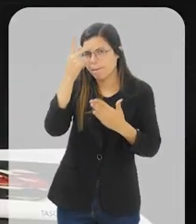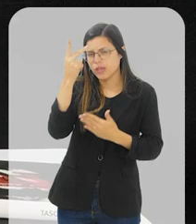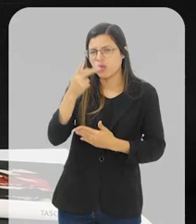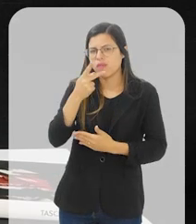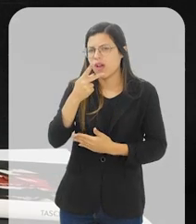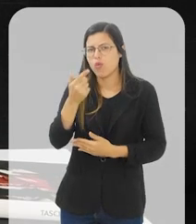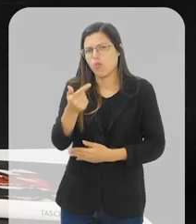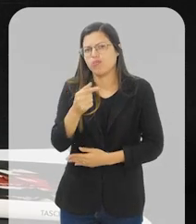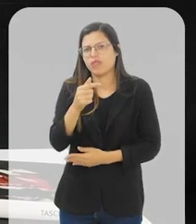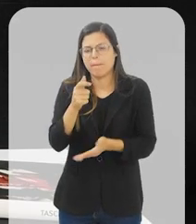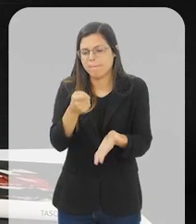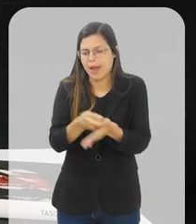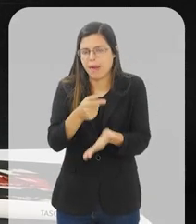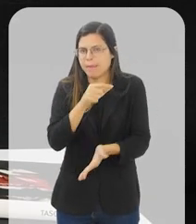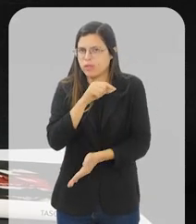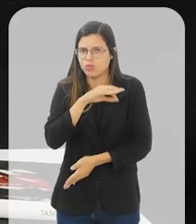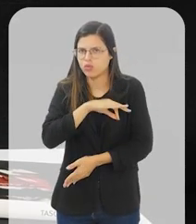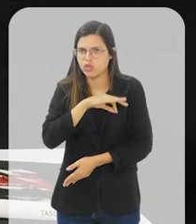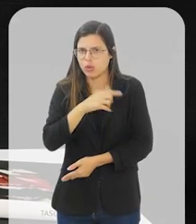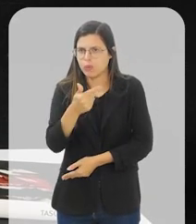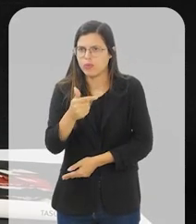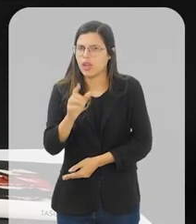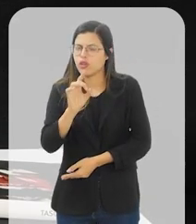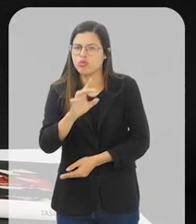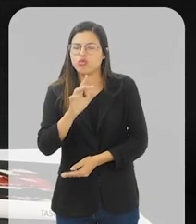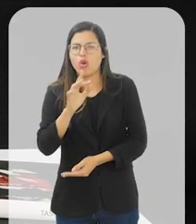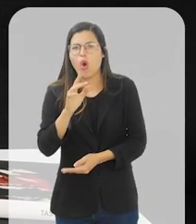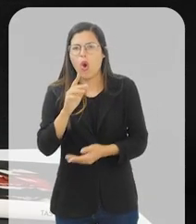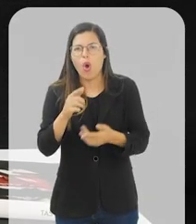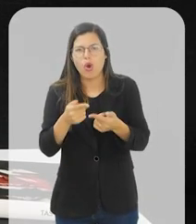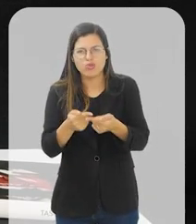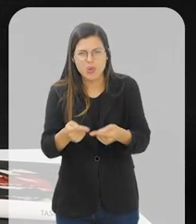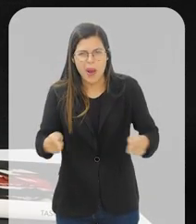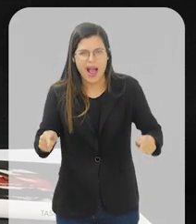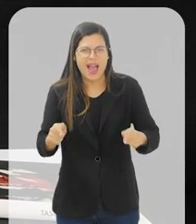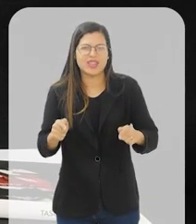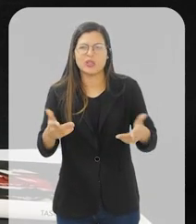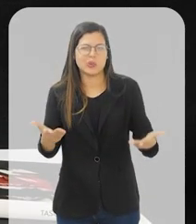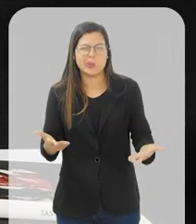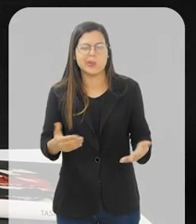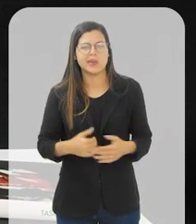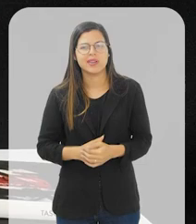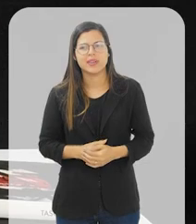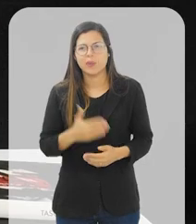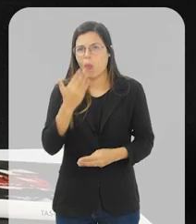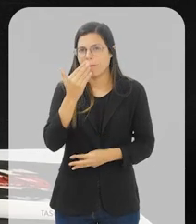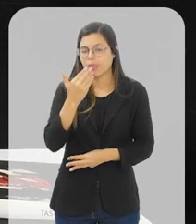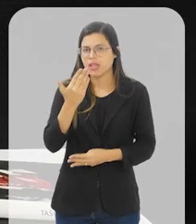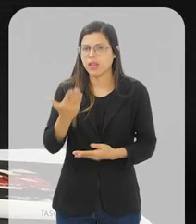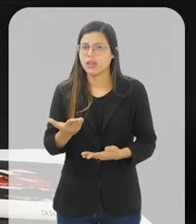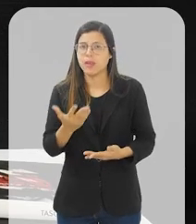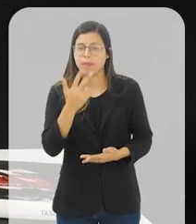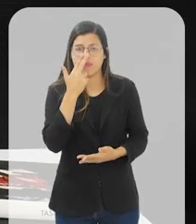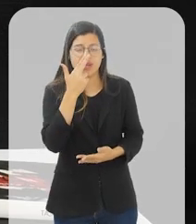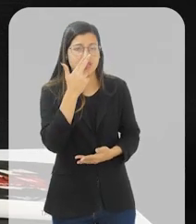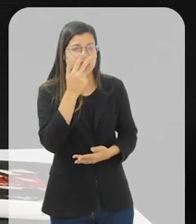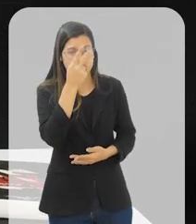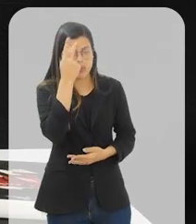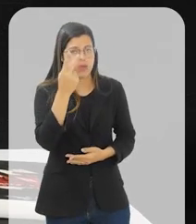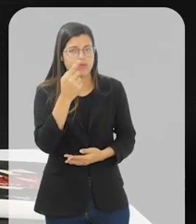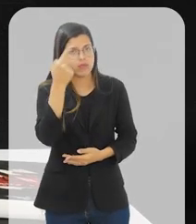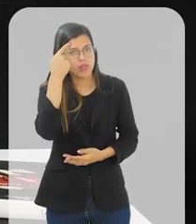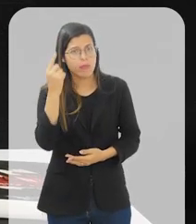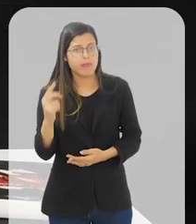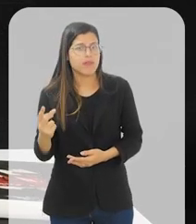falo que isso é uma máxima dentro do carnaval, é a coisa de não valorizar o profissional. Mas também, Pablo, eu acho que isso acontece